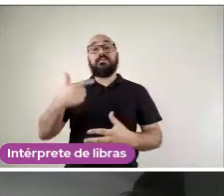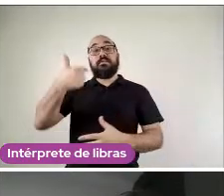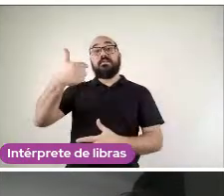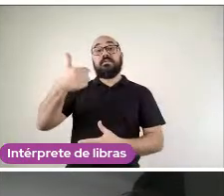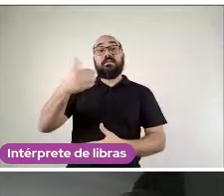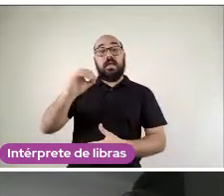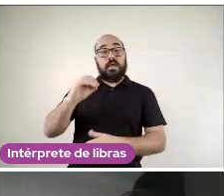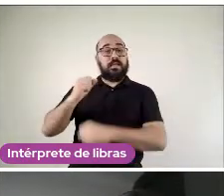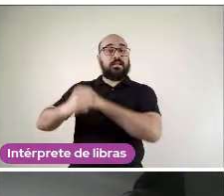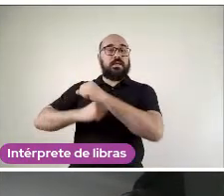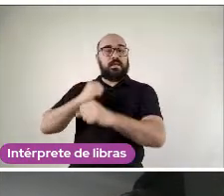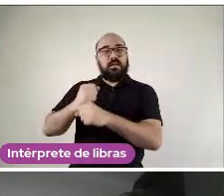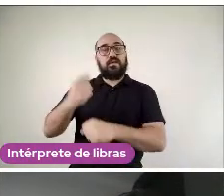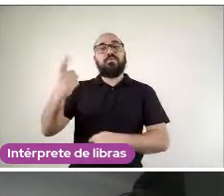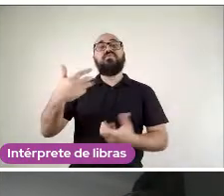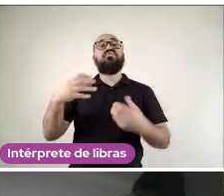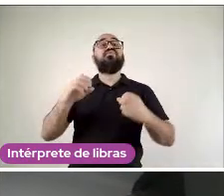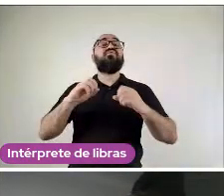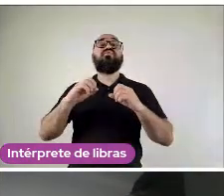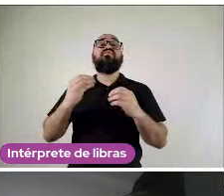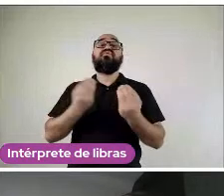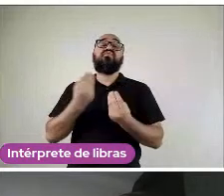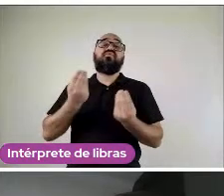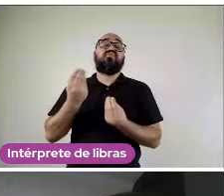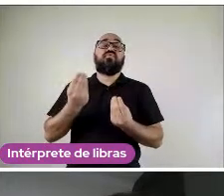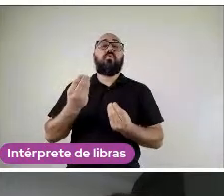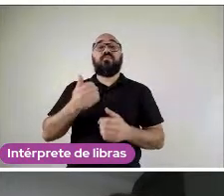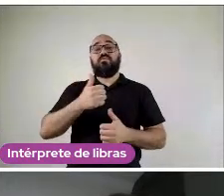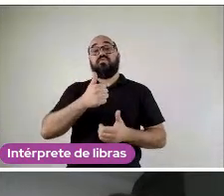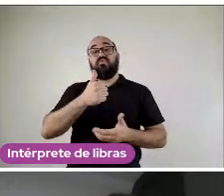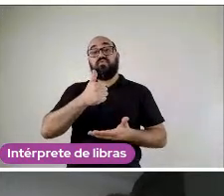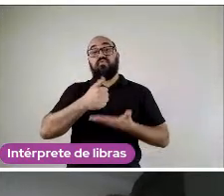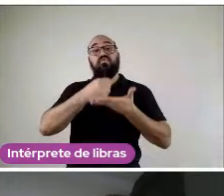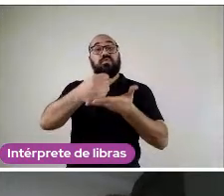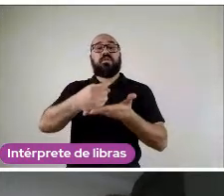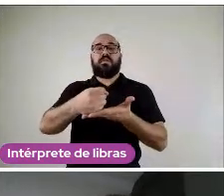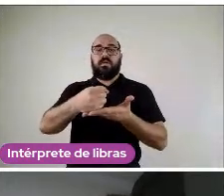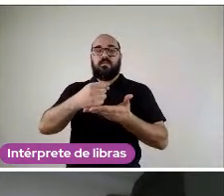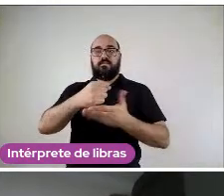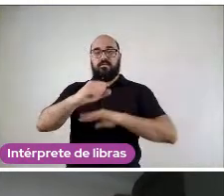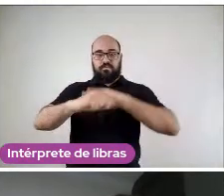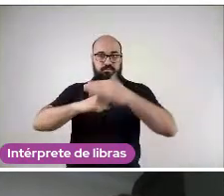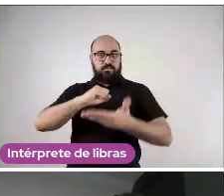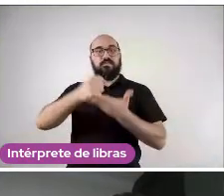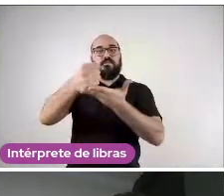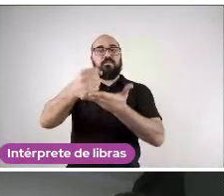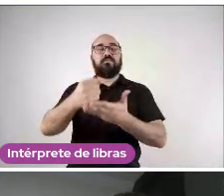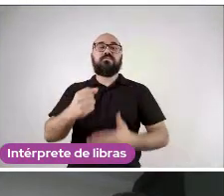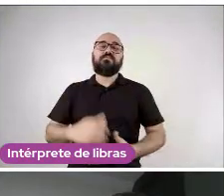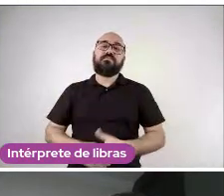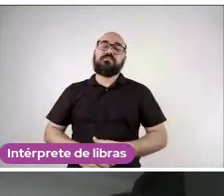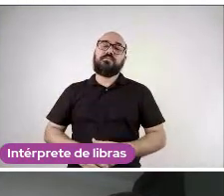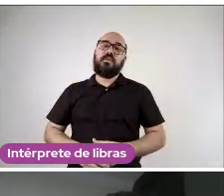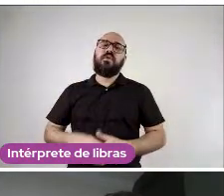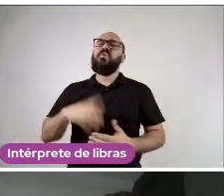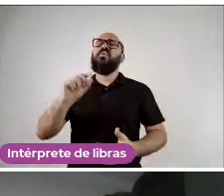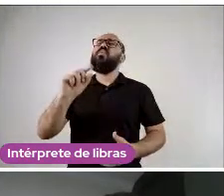sustentável. Bom, antes de mais nada, né, muitas pessoas devem imaginar, né, o que são as décadas, né? Por que uma